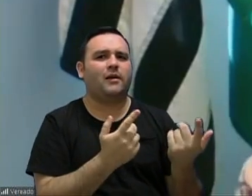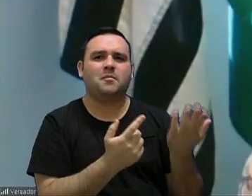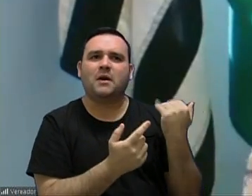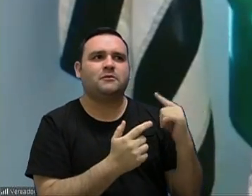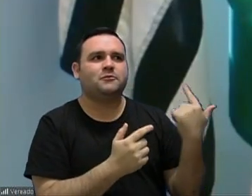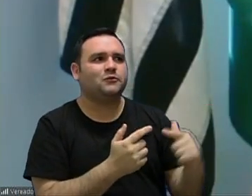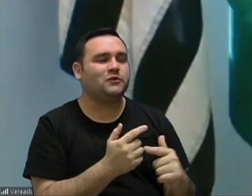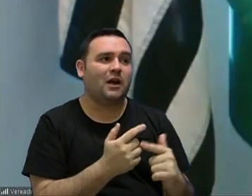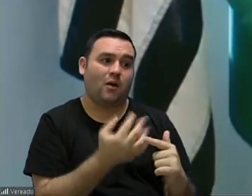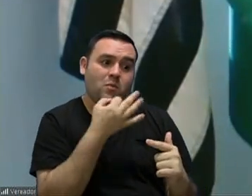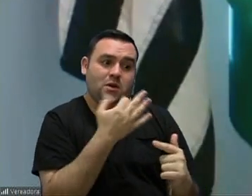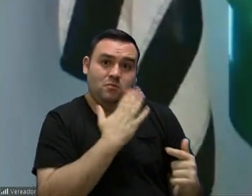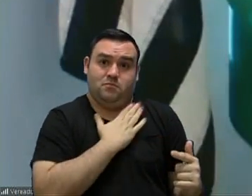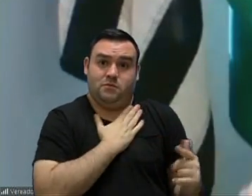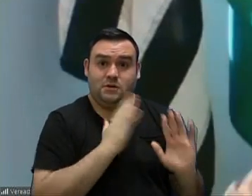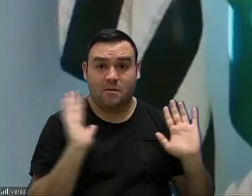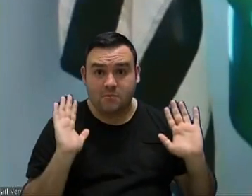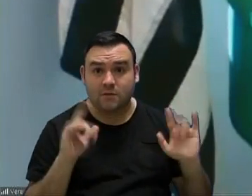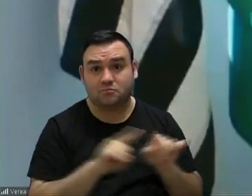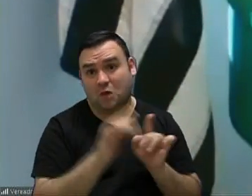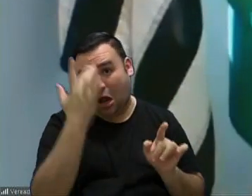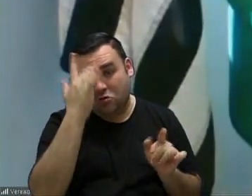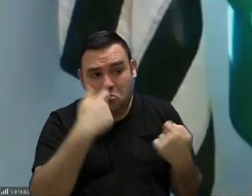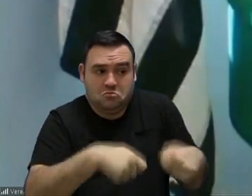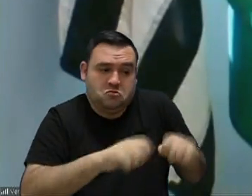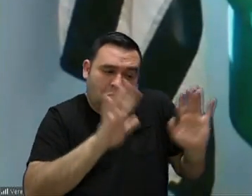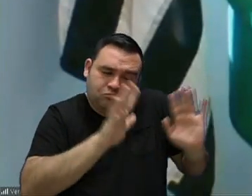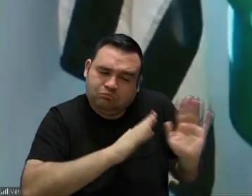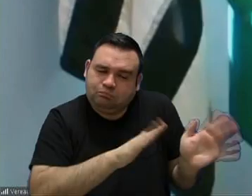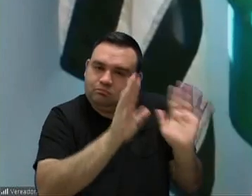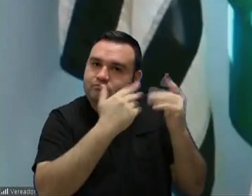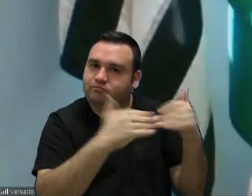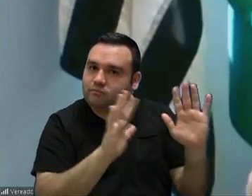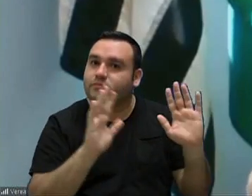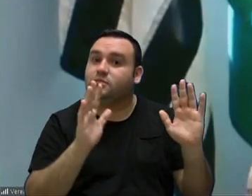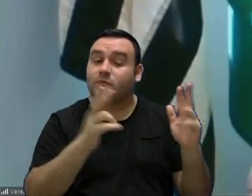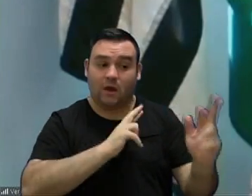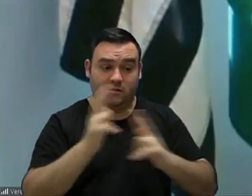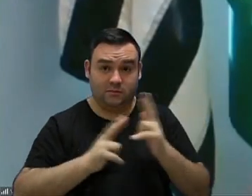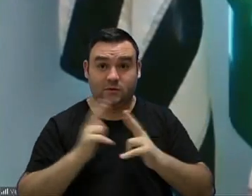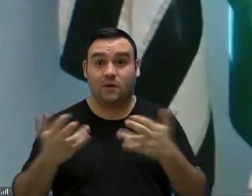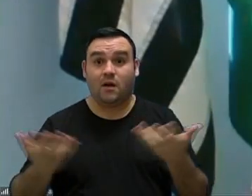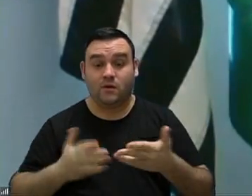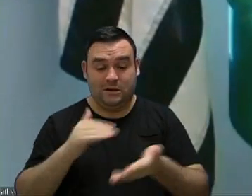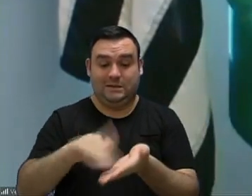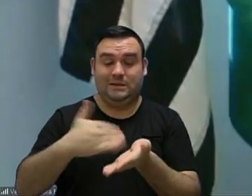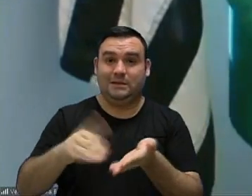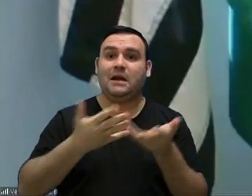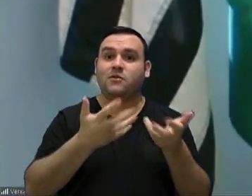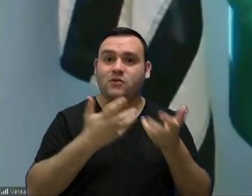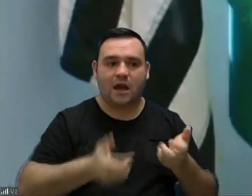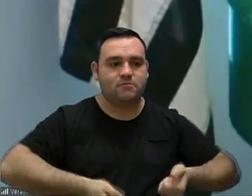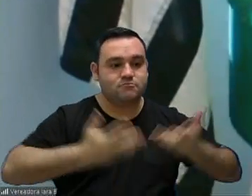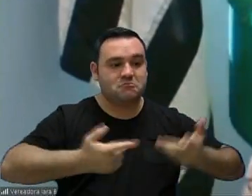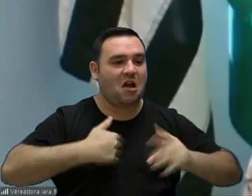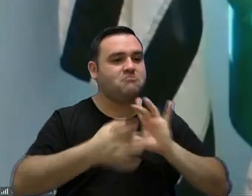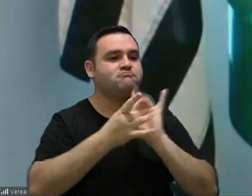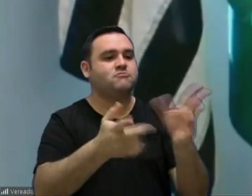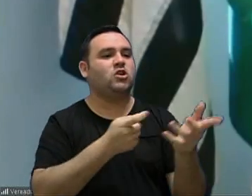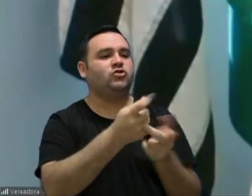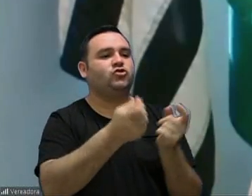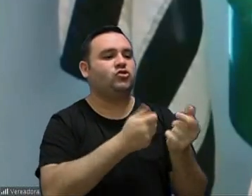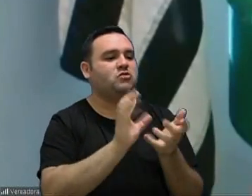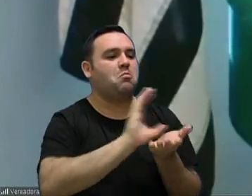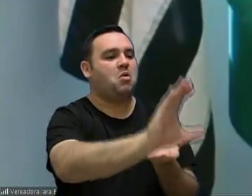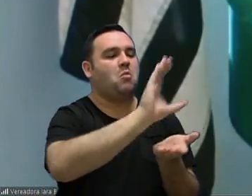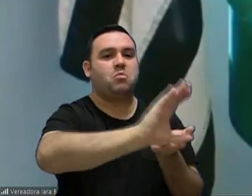deveria ter feito, no meu entendimento, claro, mas ele achou que devia, e assim por diante. E nos respondeu: o secretário quer gastar, eu libero o recurso. Era